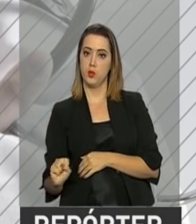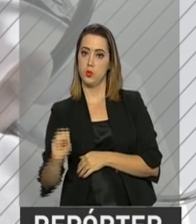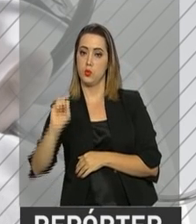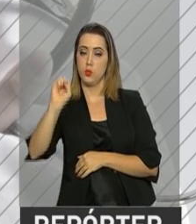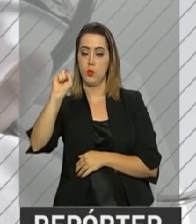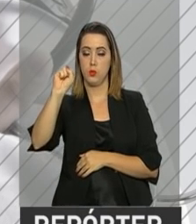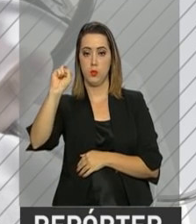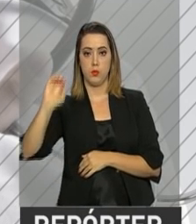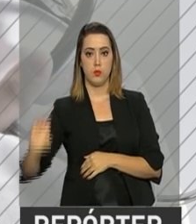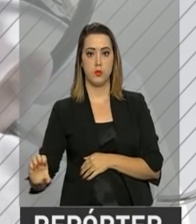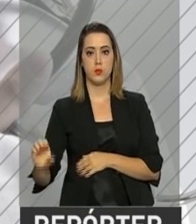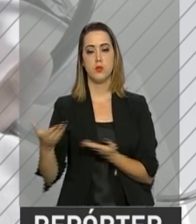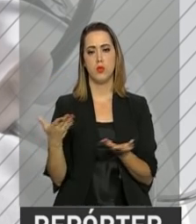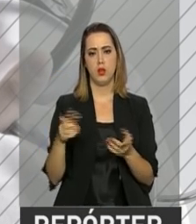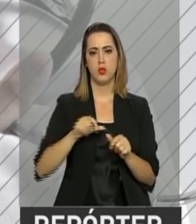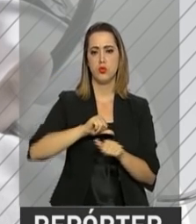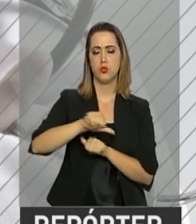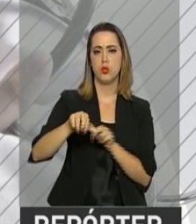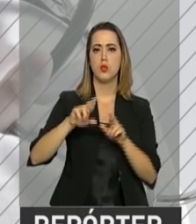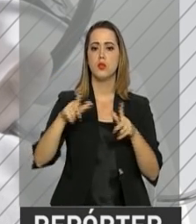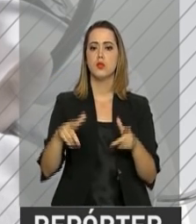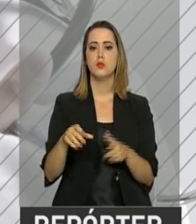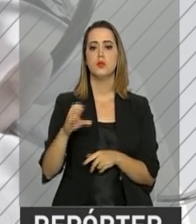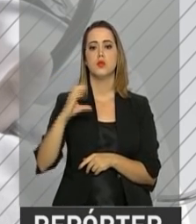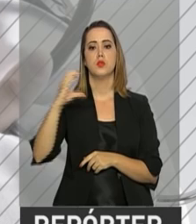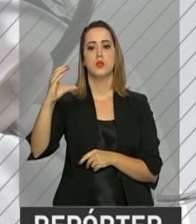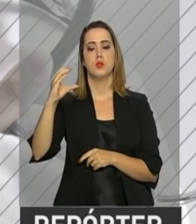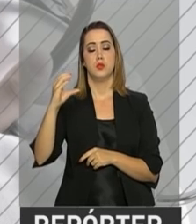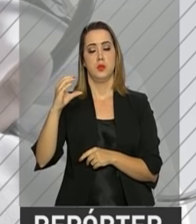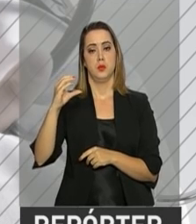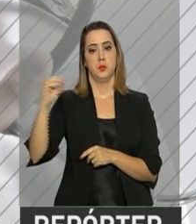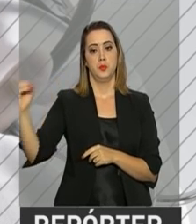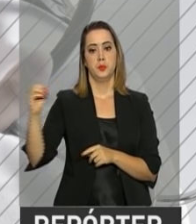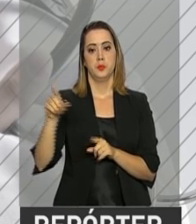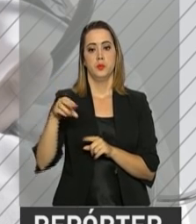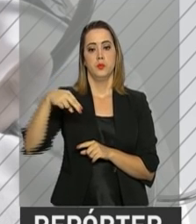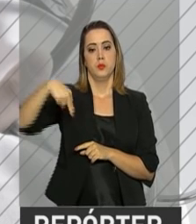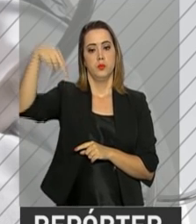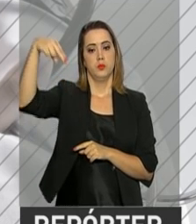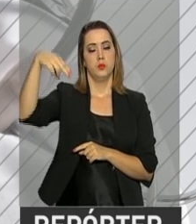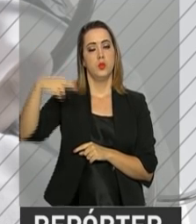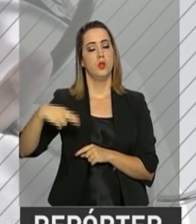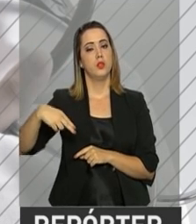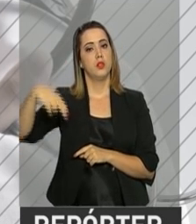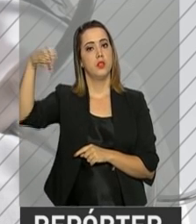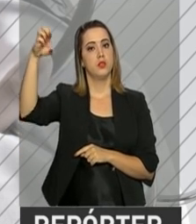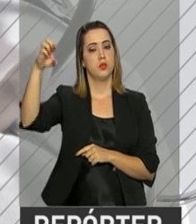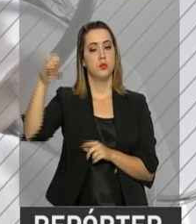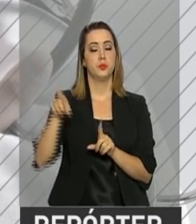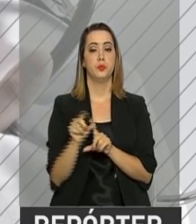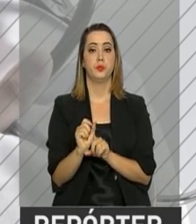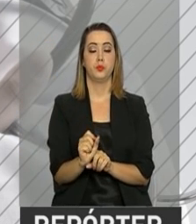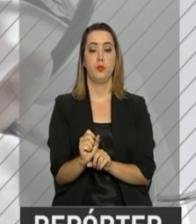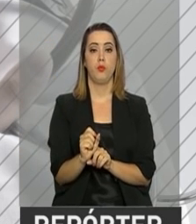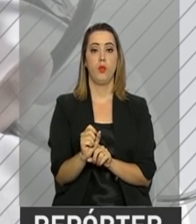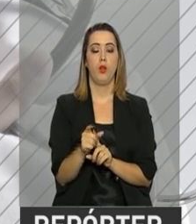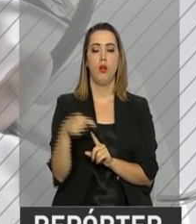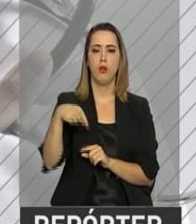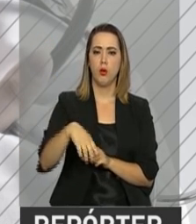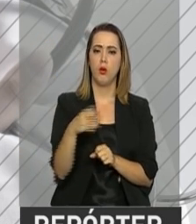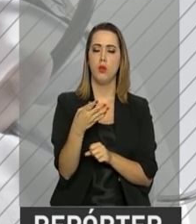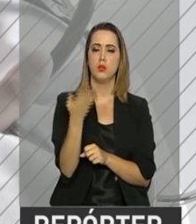Sudeste do que no centrooeste nordeste e Norte os dados mais recentes indicam que em